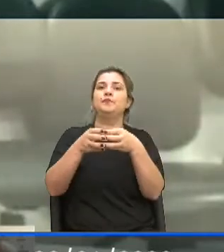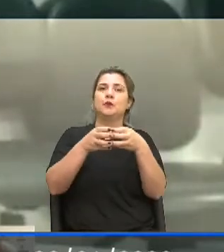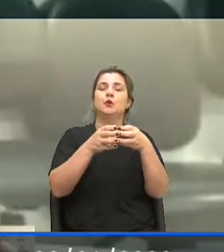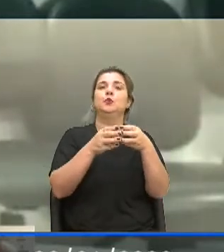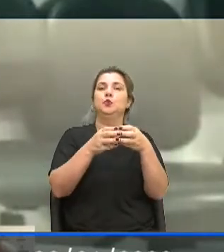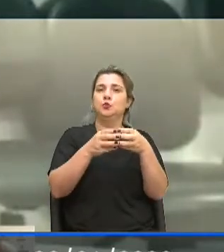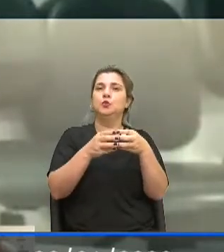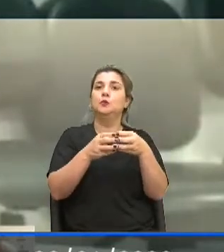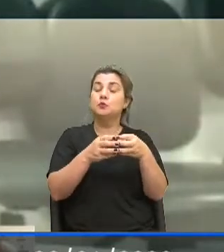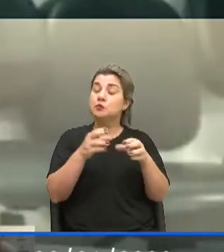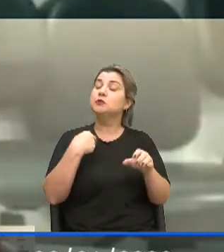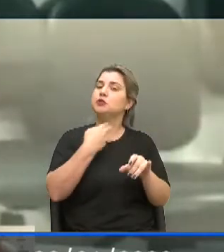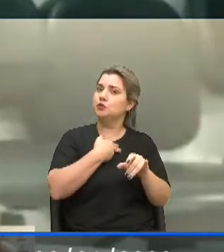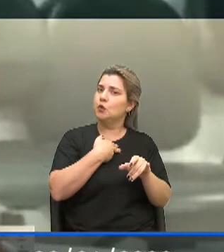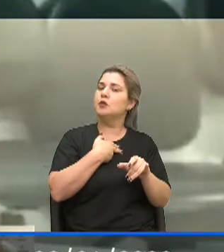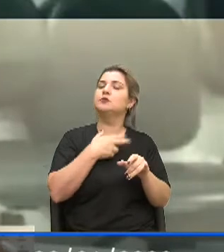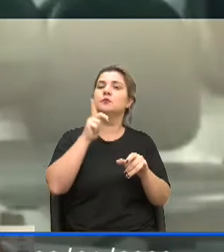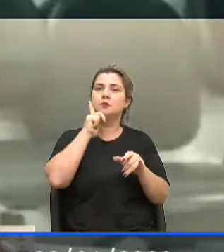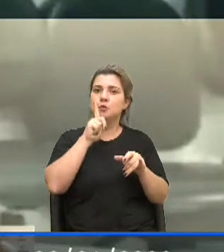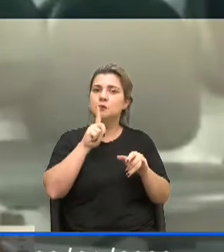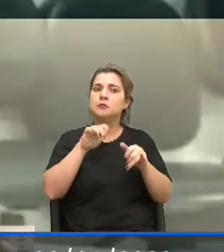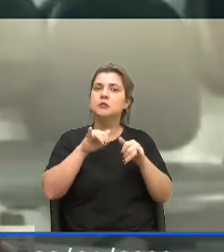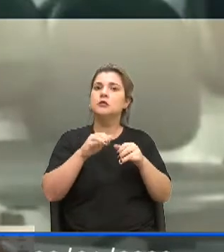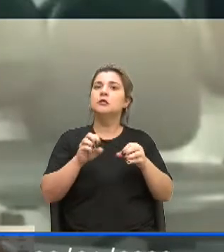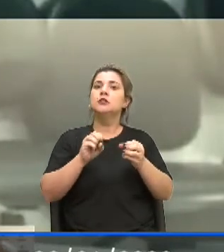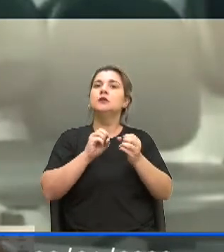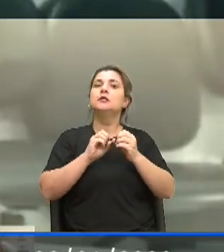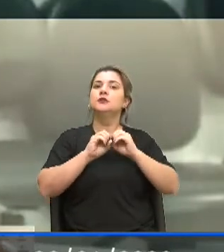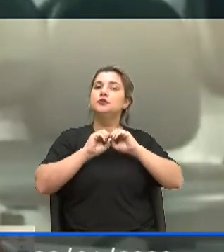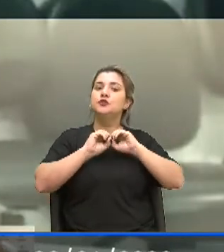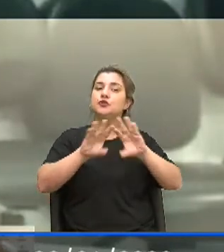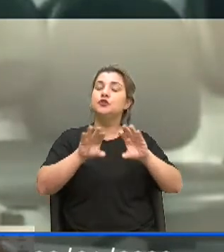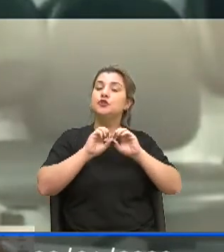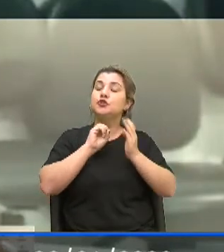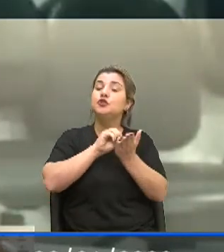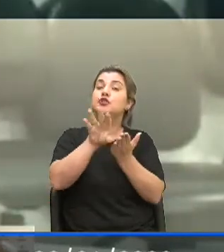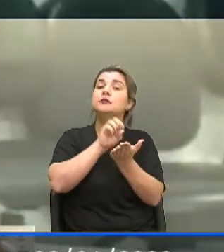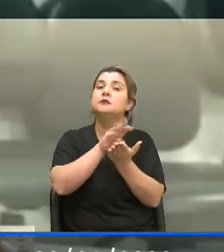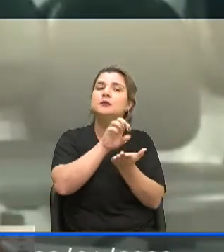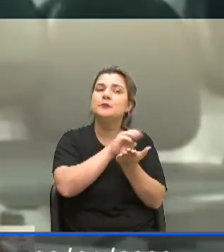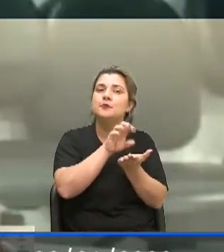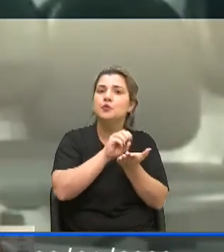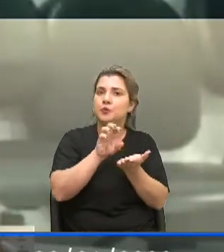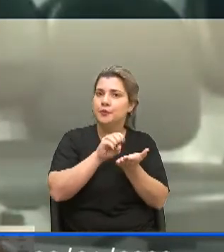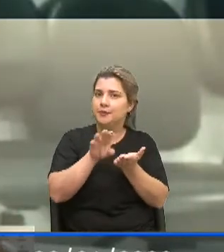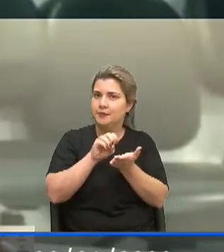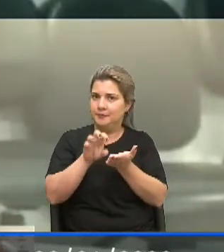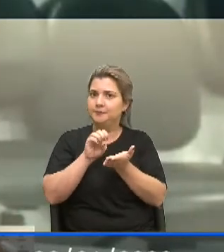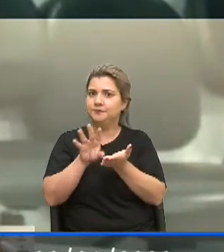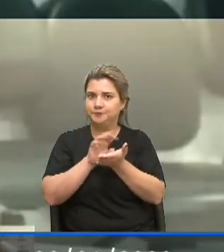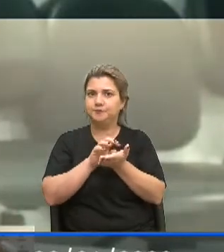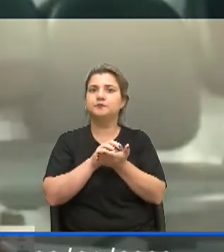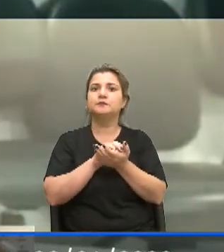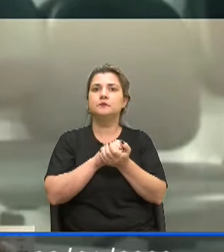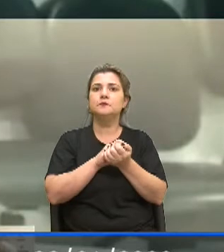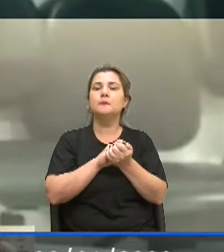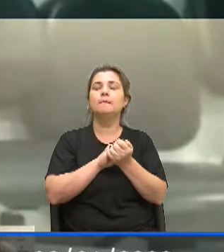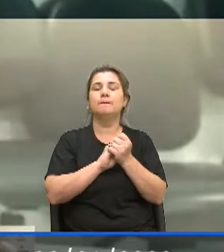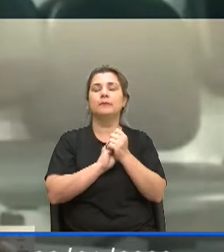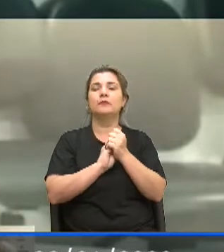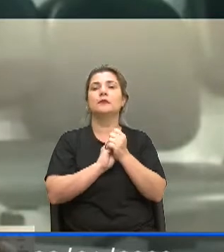depois disponibilizar para os senhores, né, para poderem apreciação. Quanto aos contactantes, nessa